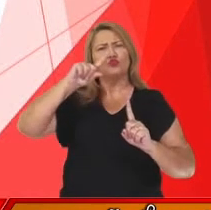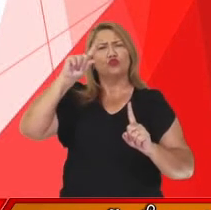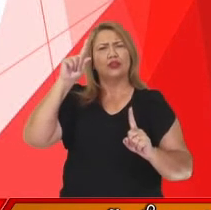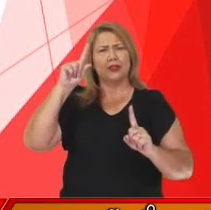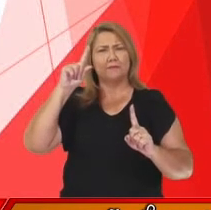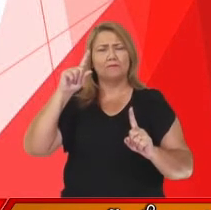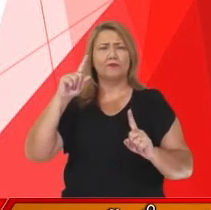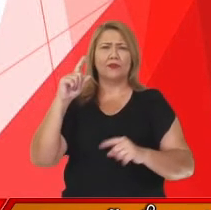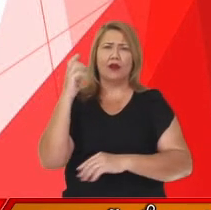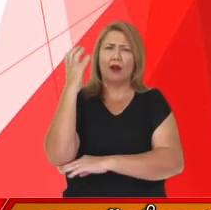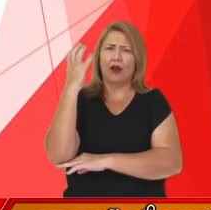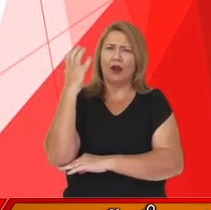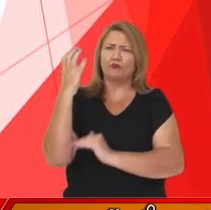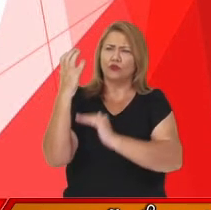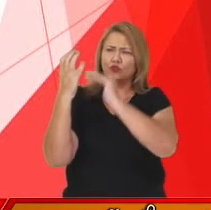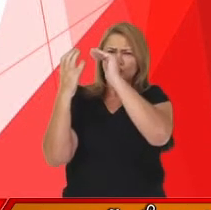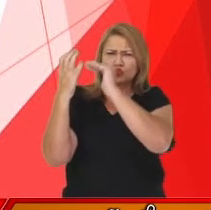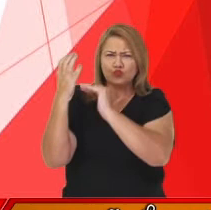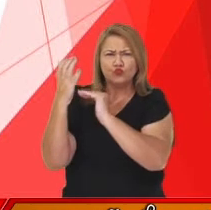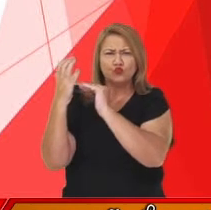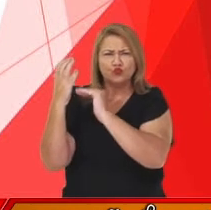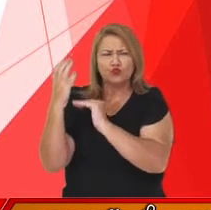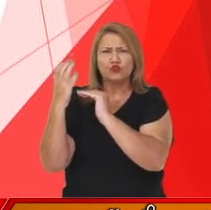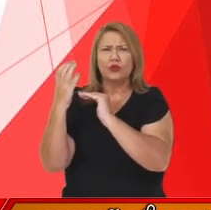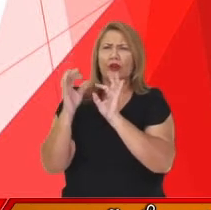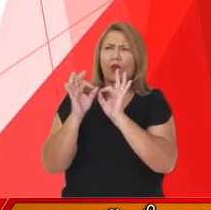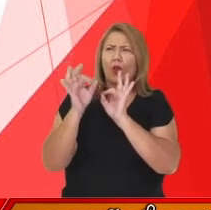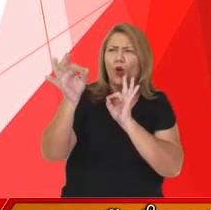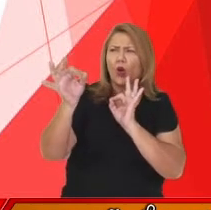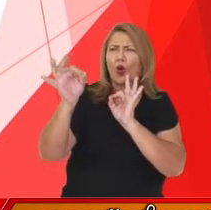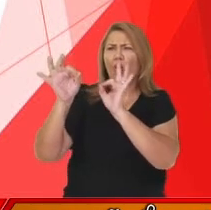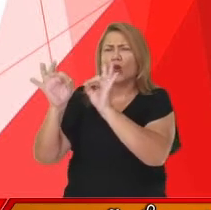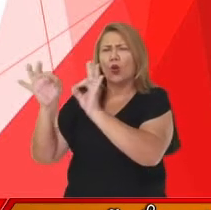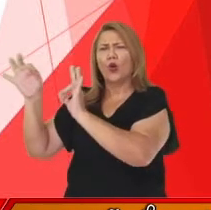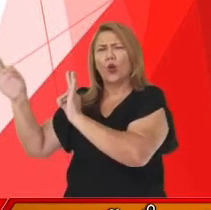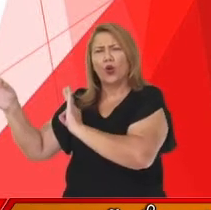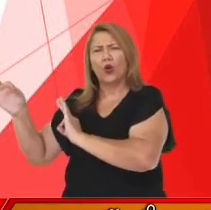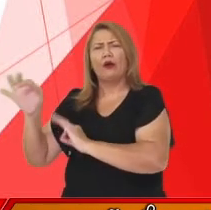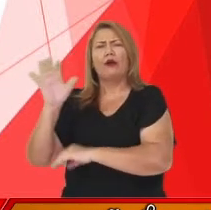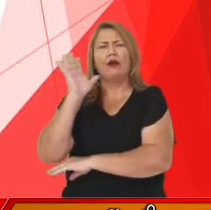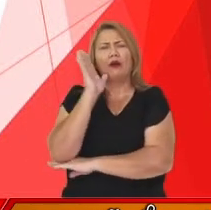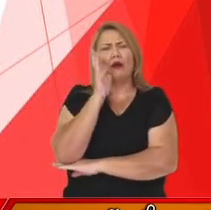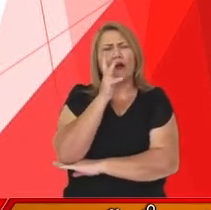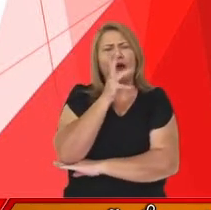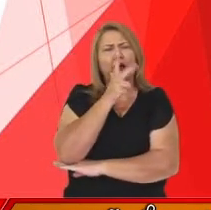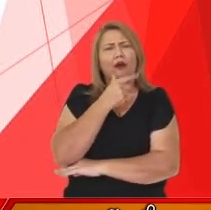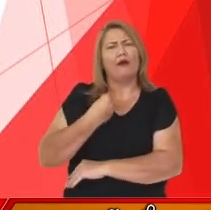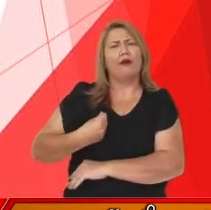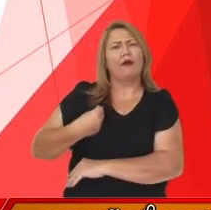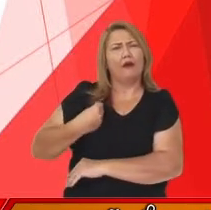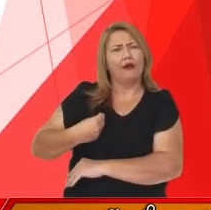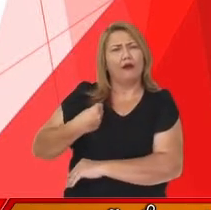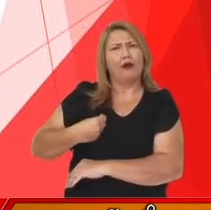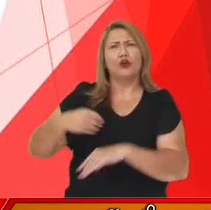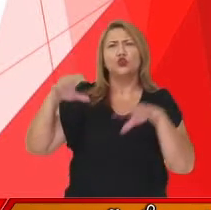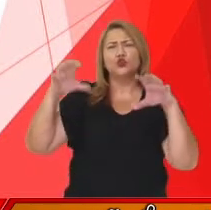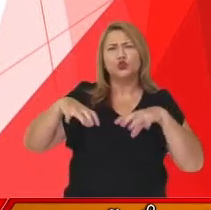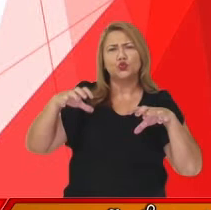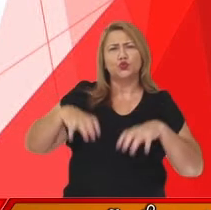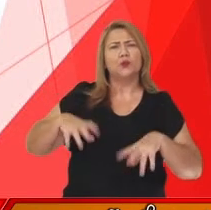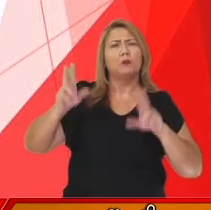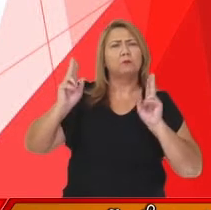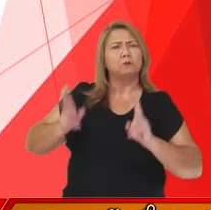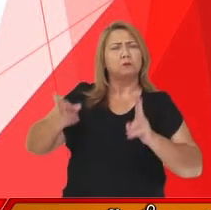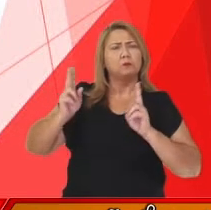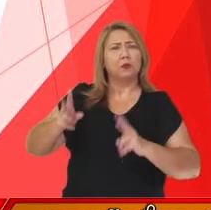de médio porsche.es passada elas são capazes de resistir a longos períodos sem chuva aqui no